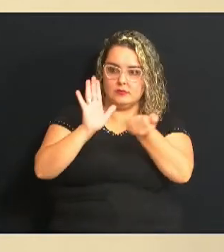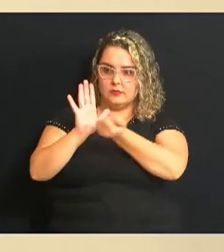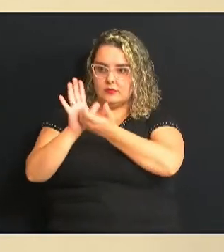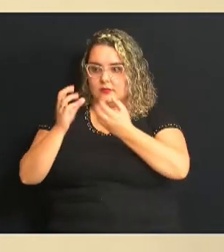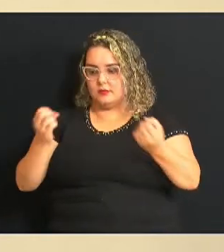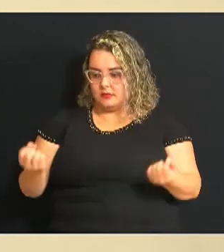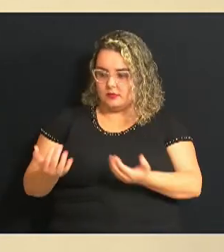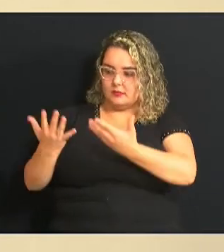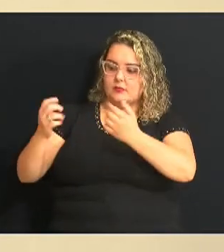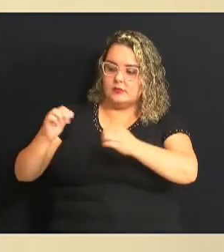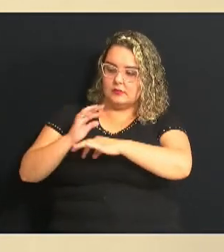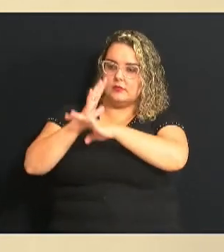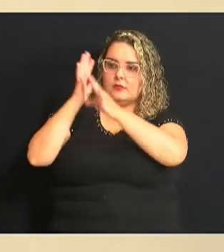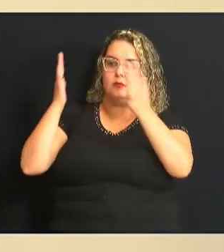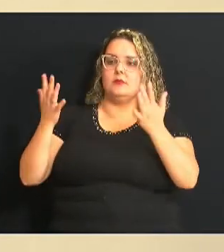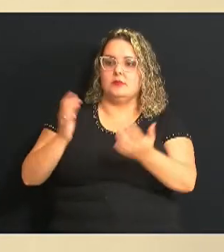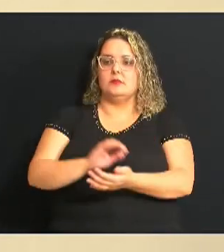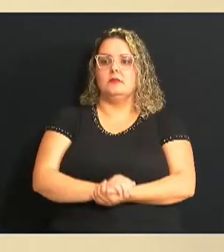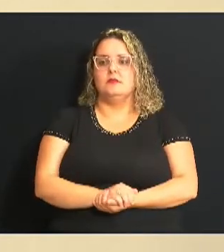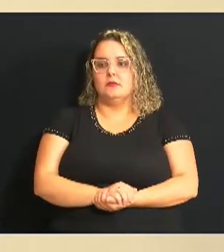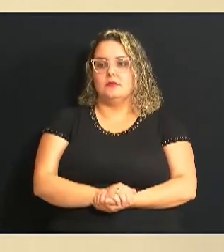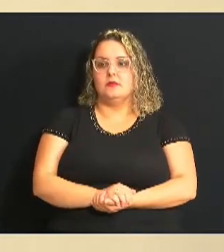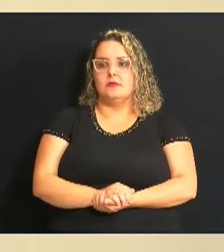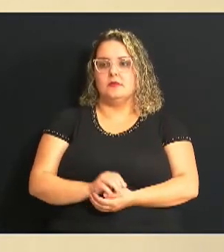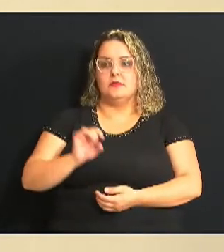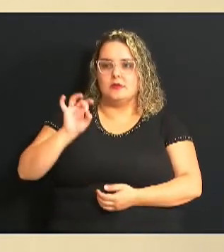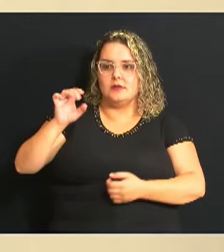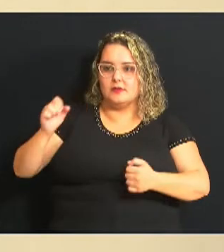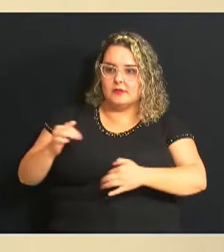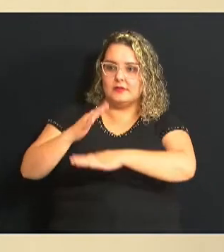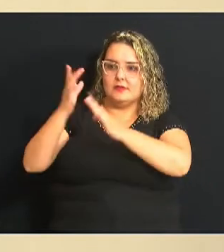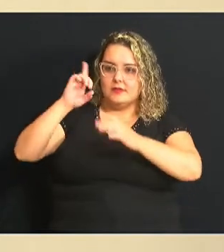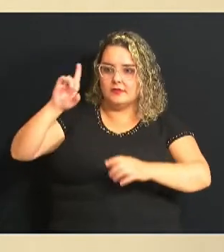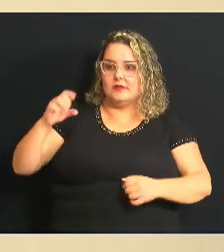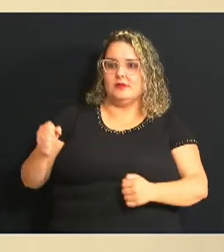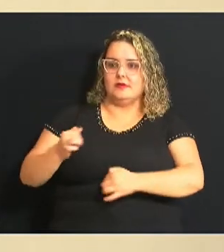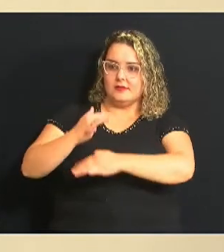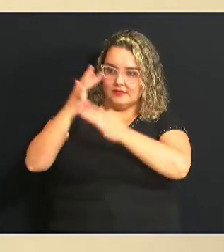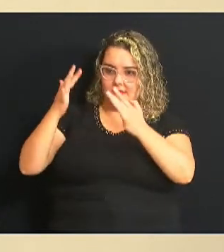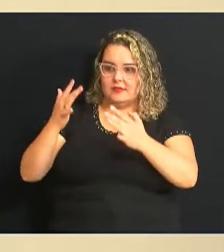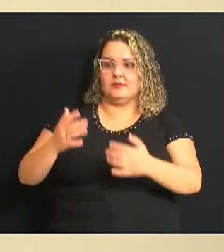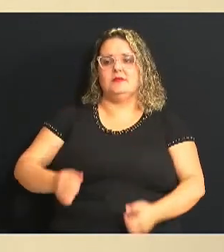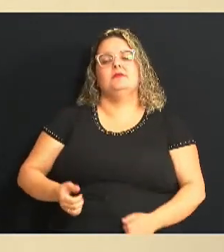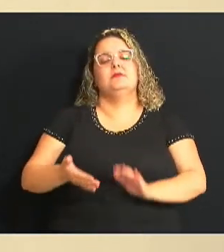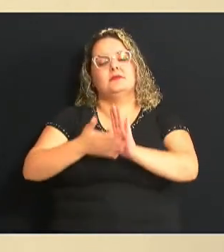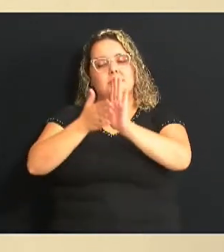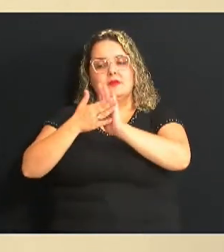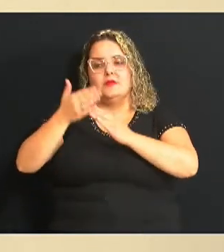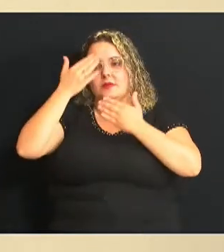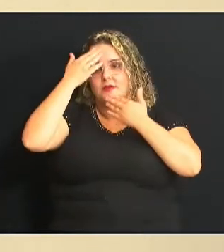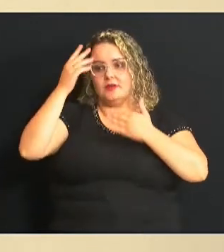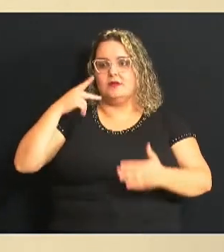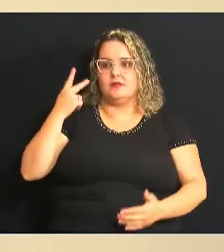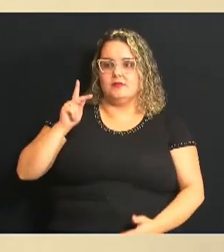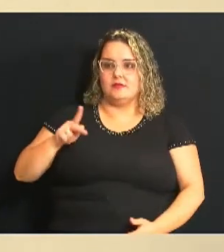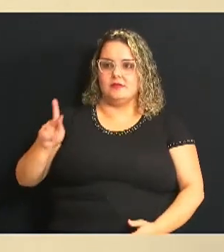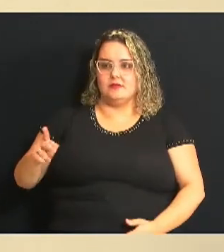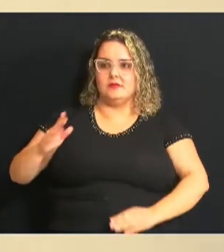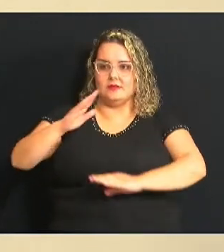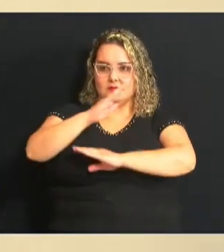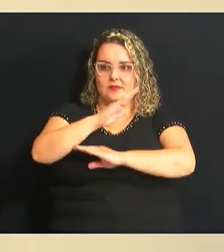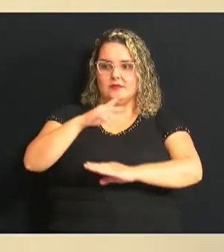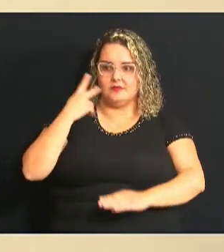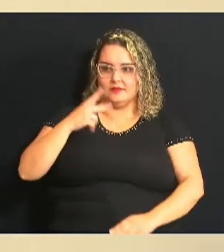gloriar. Só lhe deu glória. Deus seja louvado. Obrigado, professor Alberto. Obrigado, Casa dos Vereadores